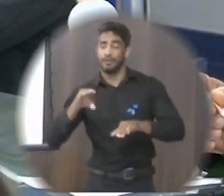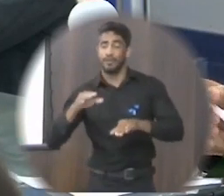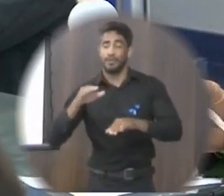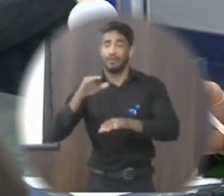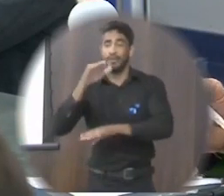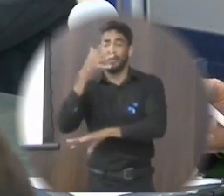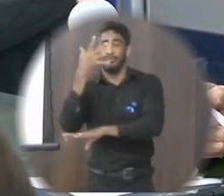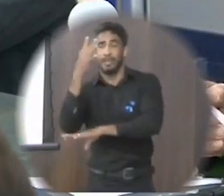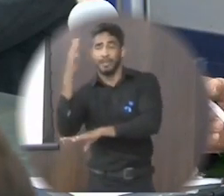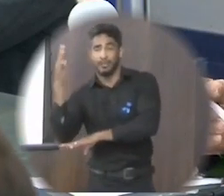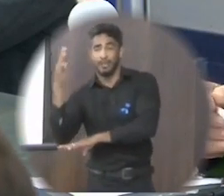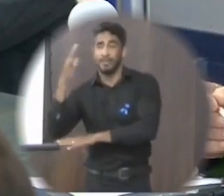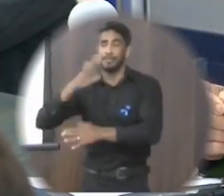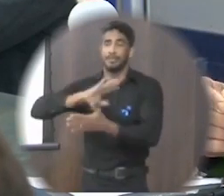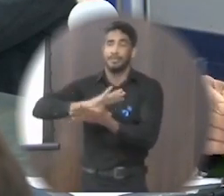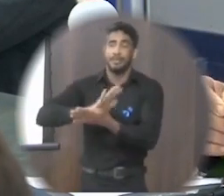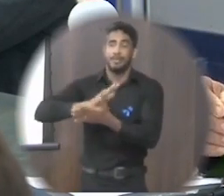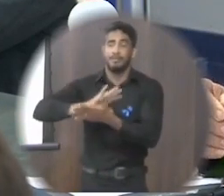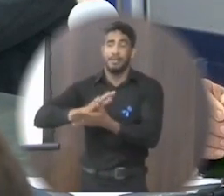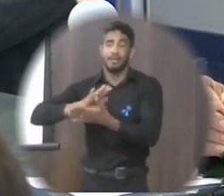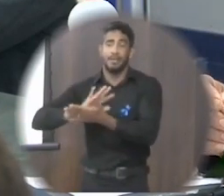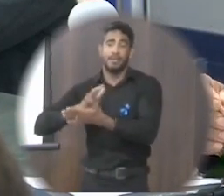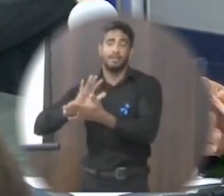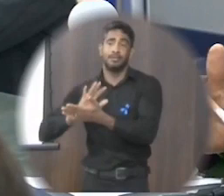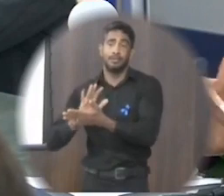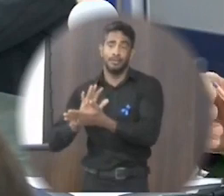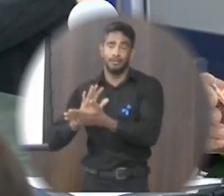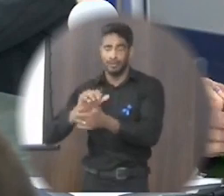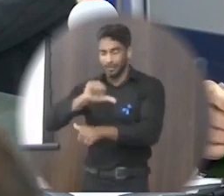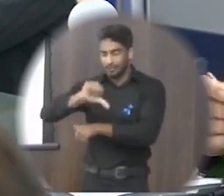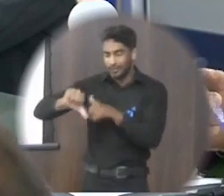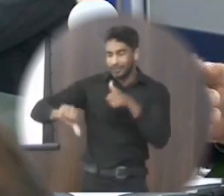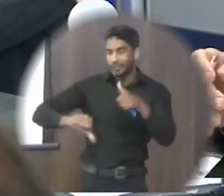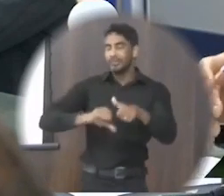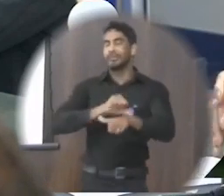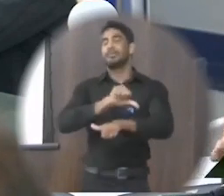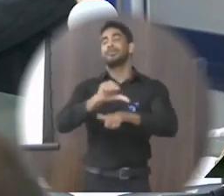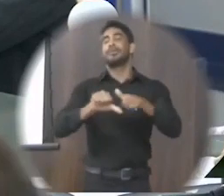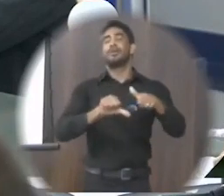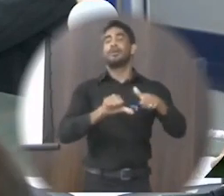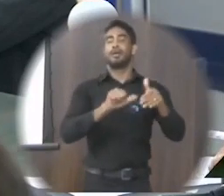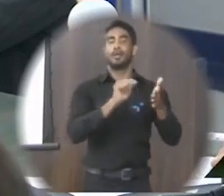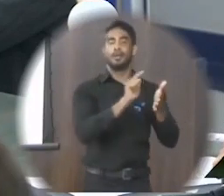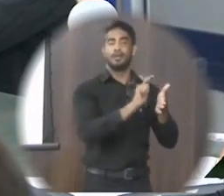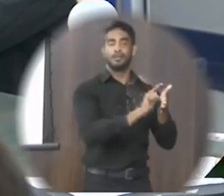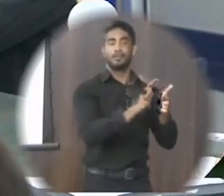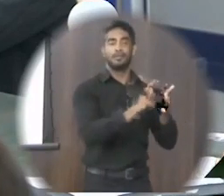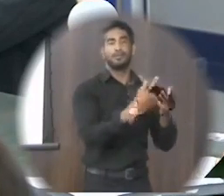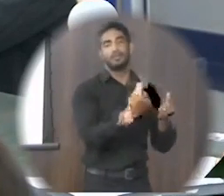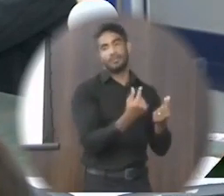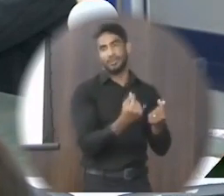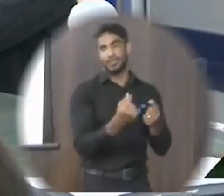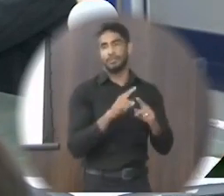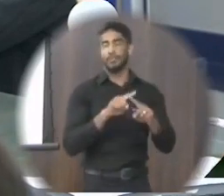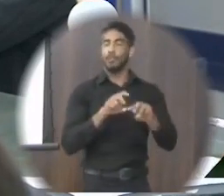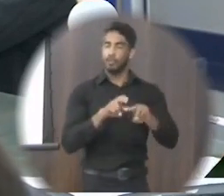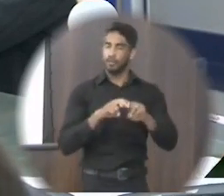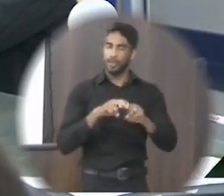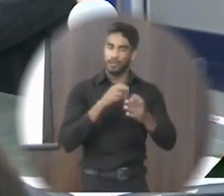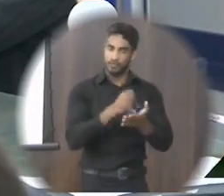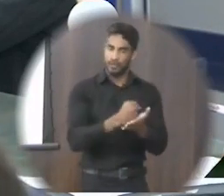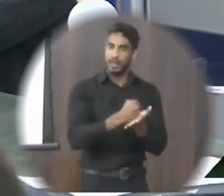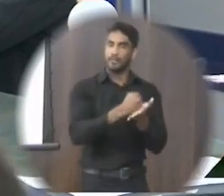que ia prejudicar, que ia contaminar, se torna dinheiro, se torna lucro. Por isso, a